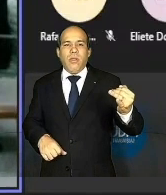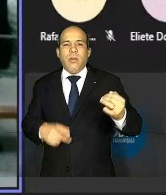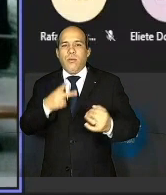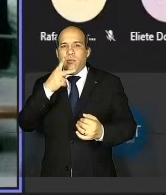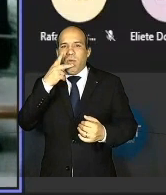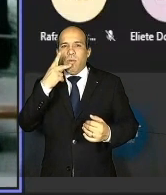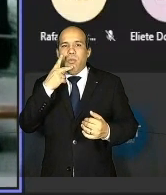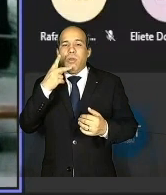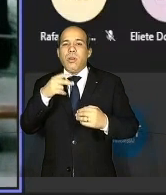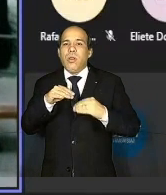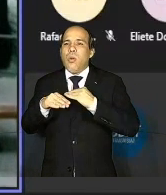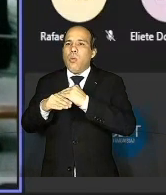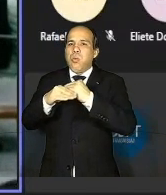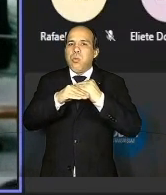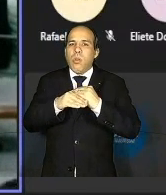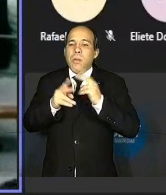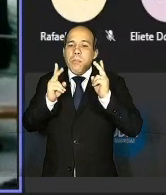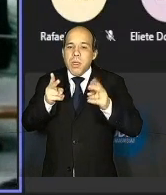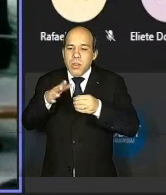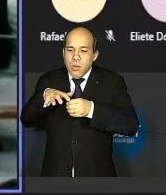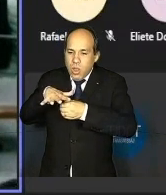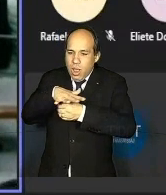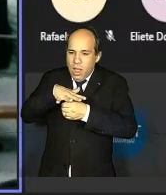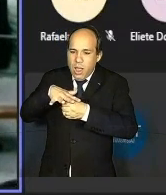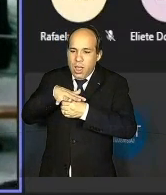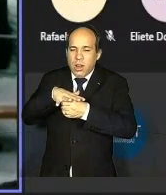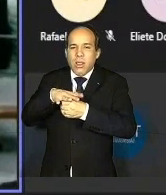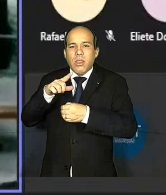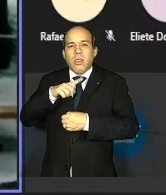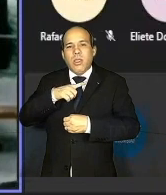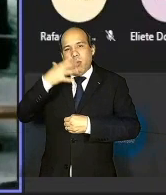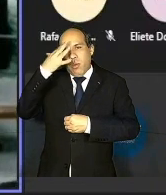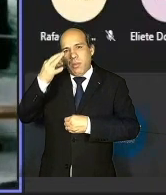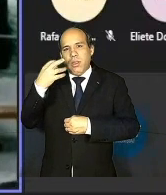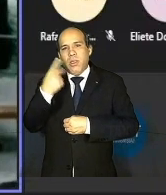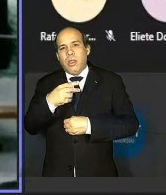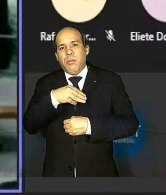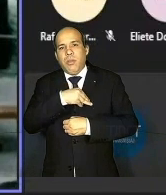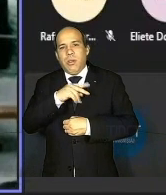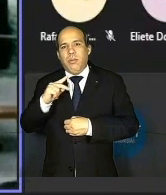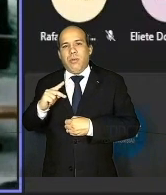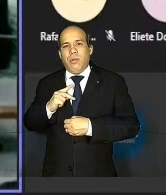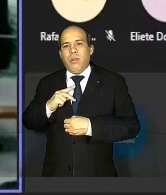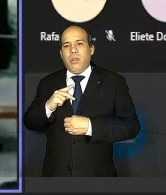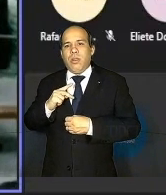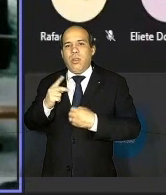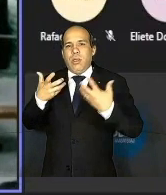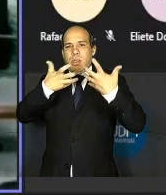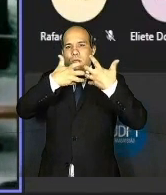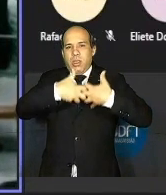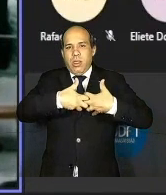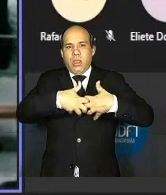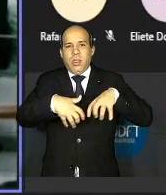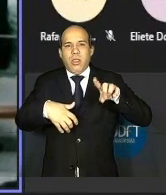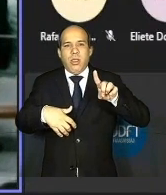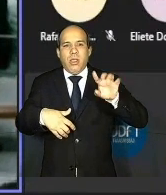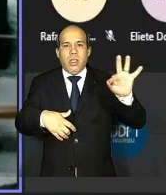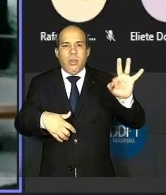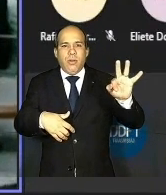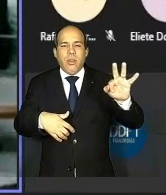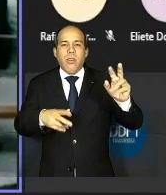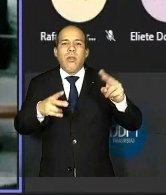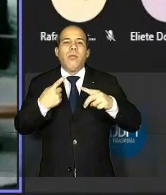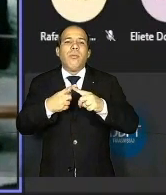Justiça, destacou-se que o princípio da unicidade do parquê exige a compreensão da instituição Ministério Público como um corpo